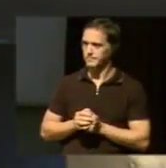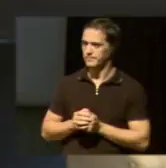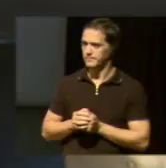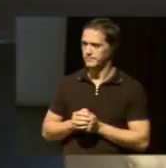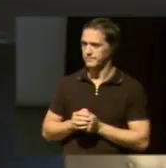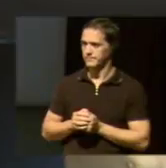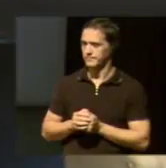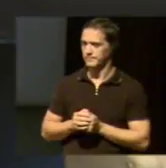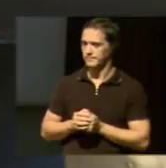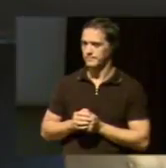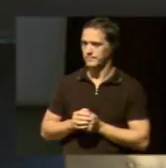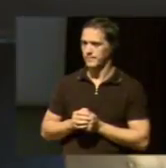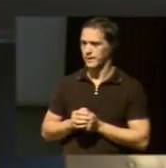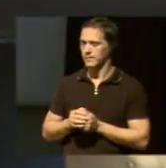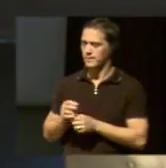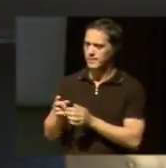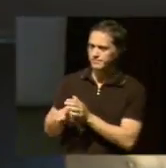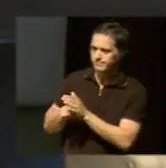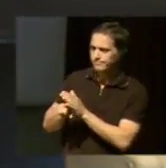dentre esses, achamos